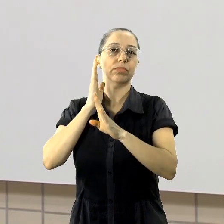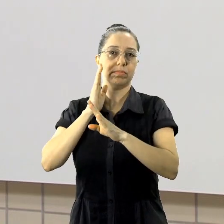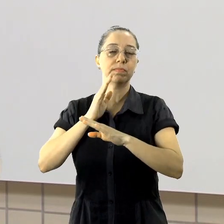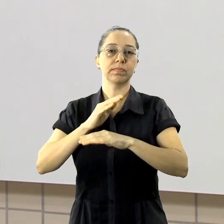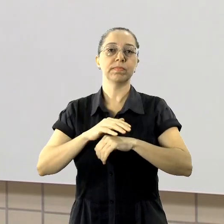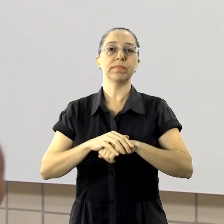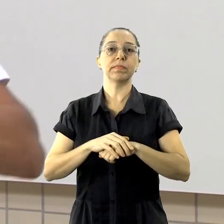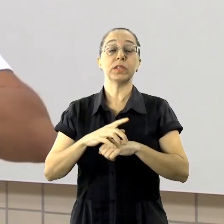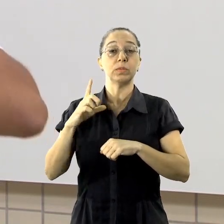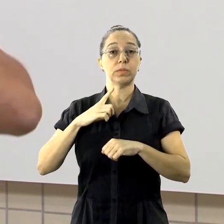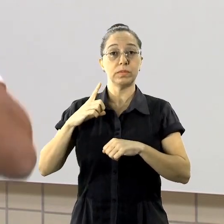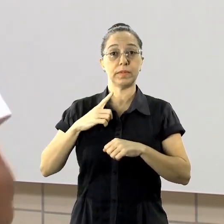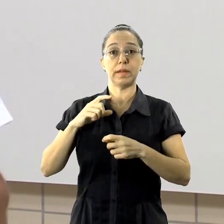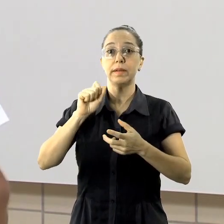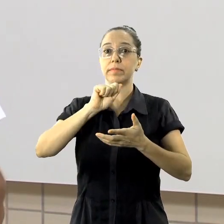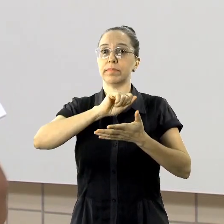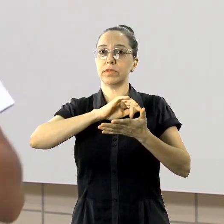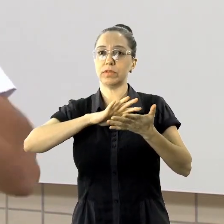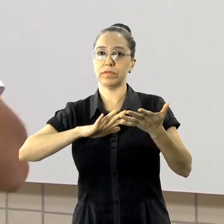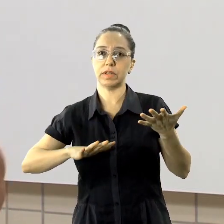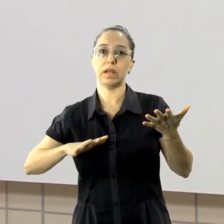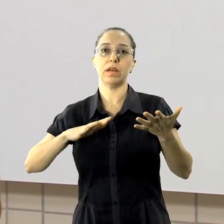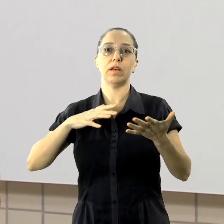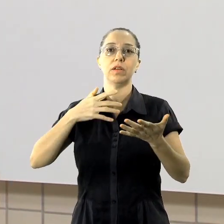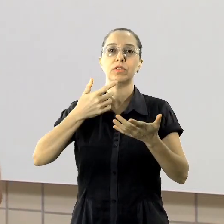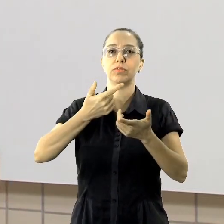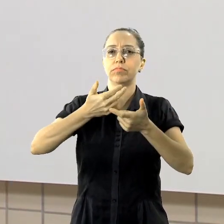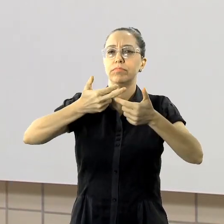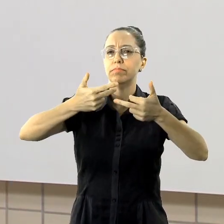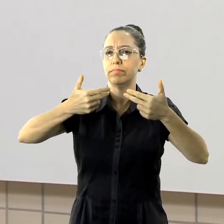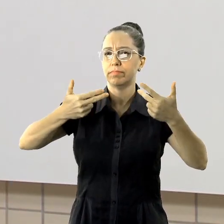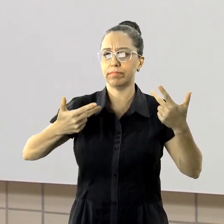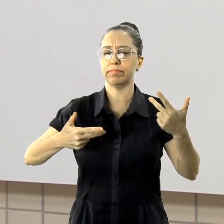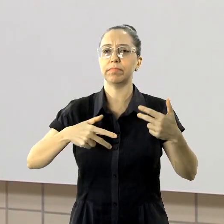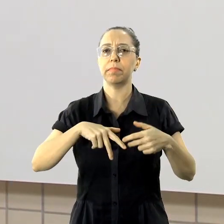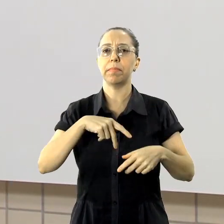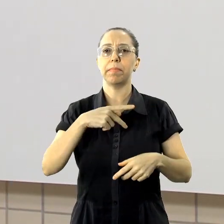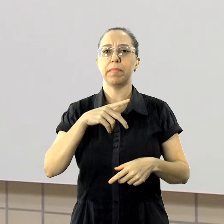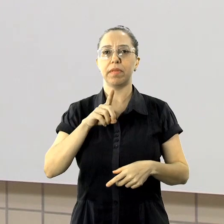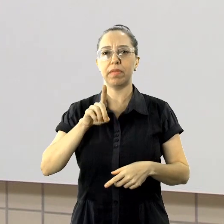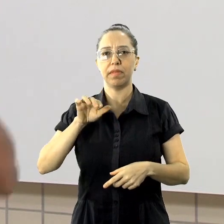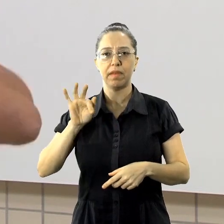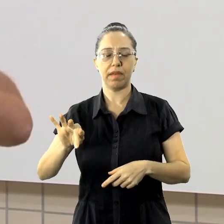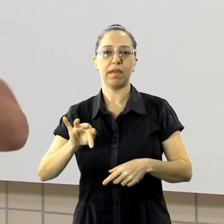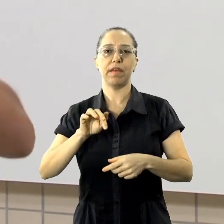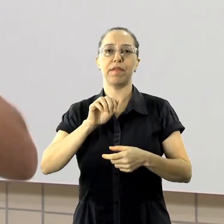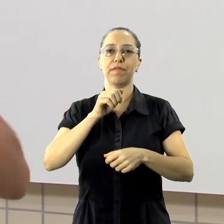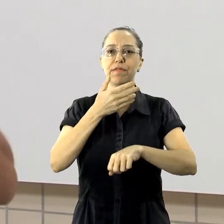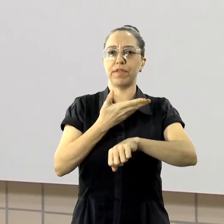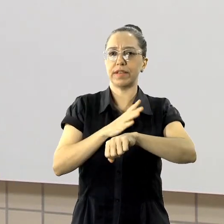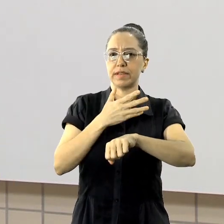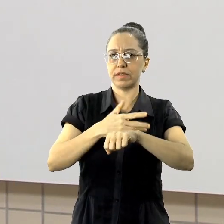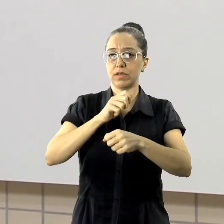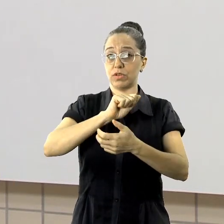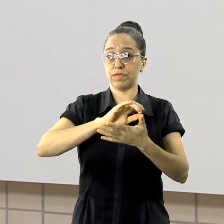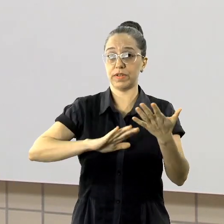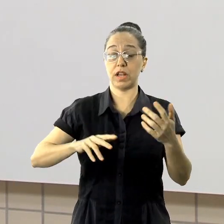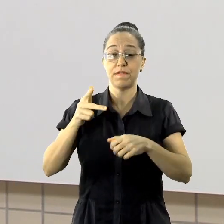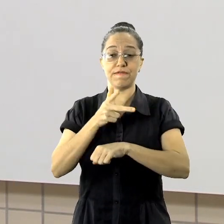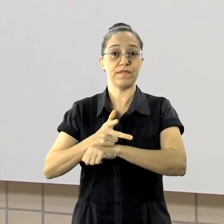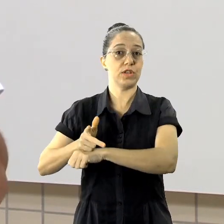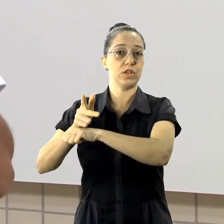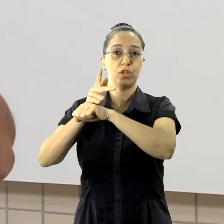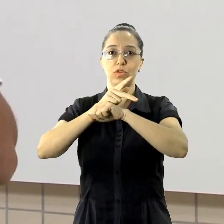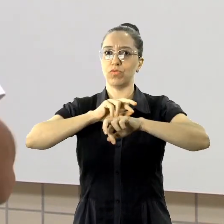educacalpalmas.com.br. Lá você vai ter muitas apostilas, muitos materiais em PDF, atividades, todos os nossos vídeos estarão lá